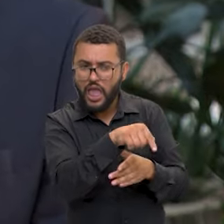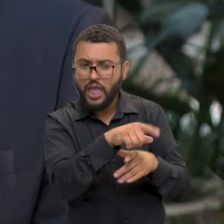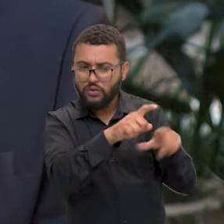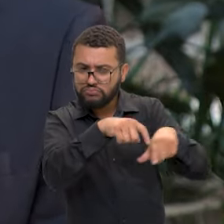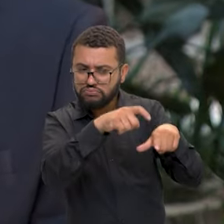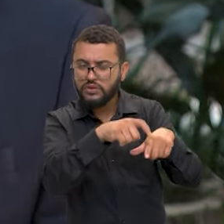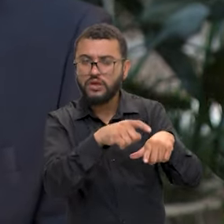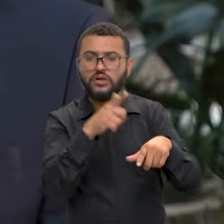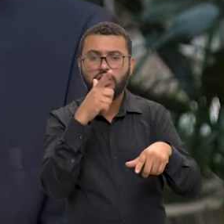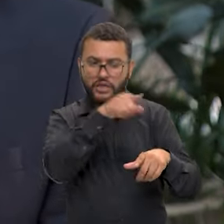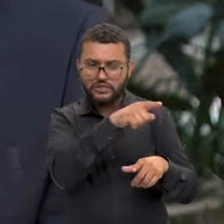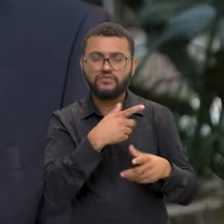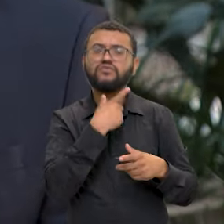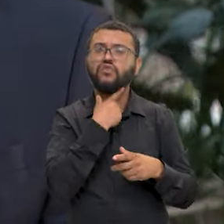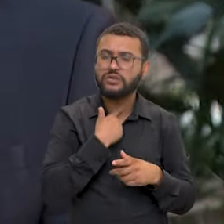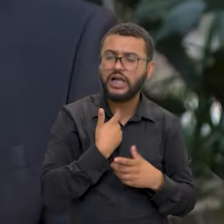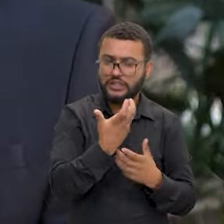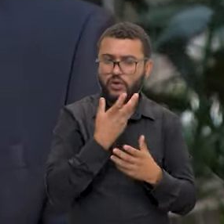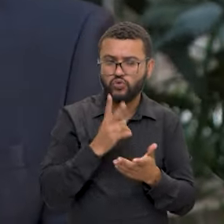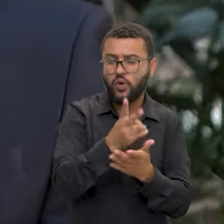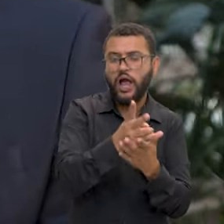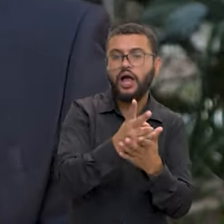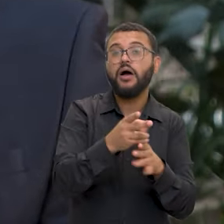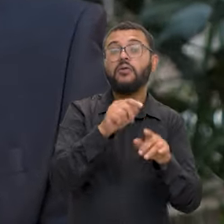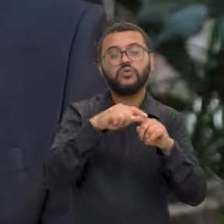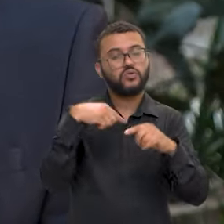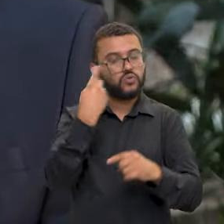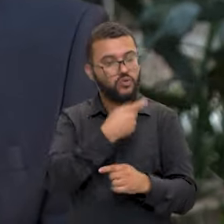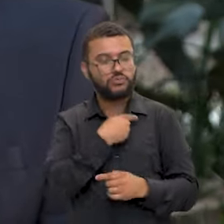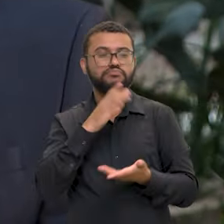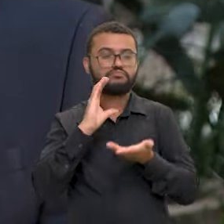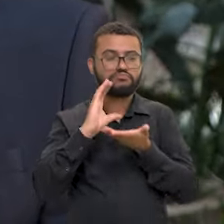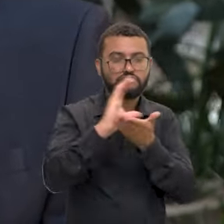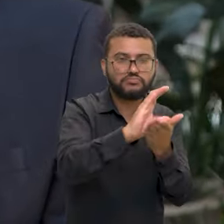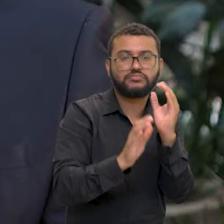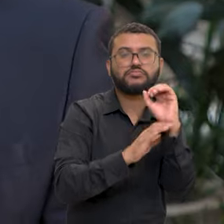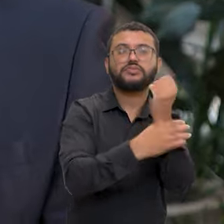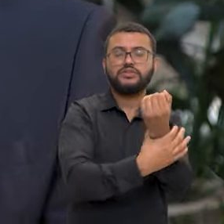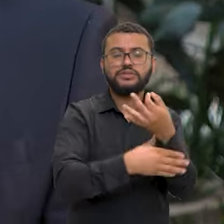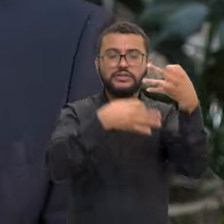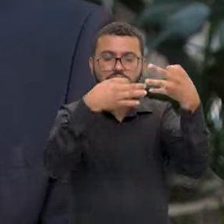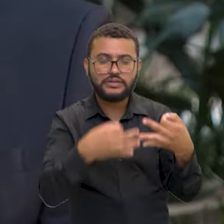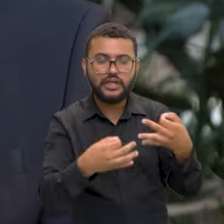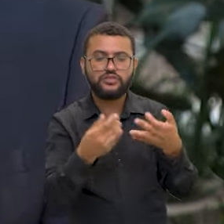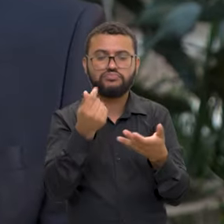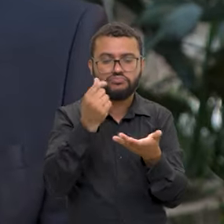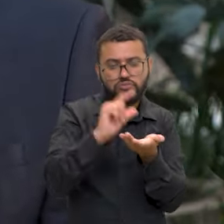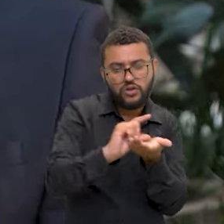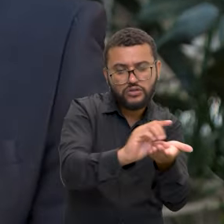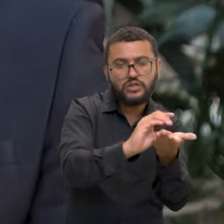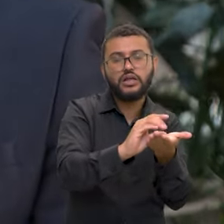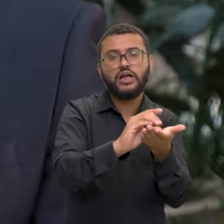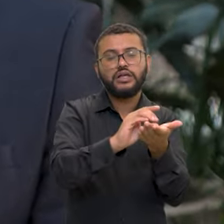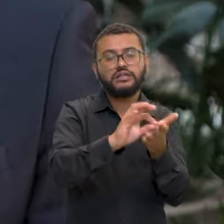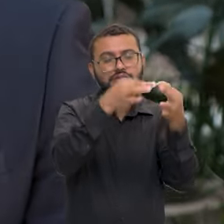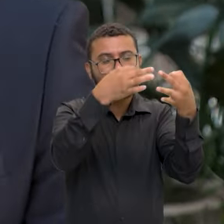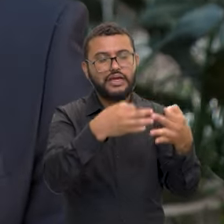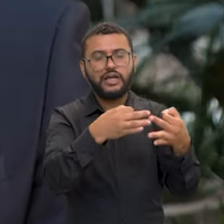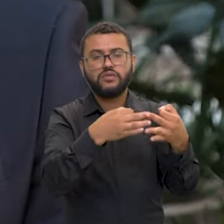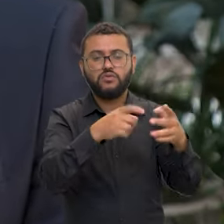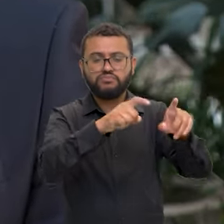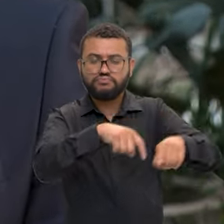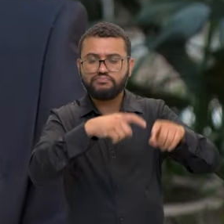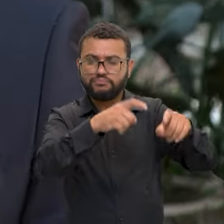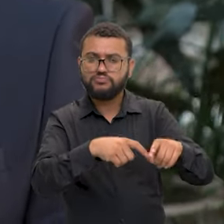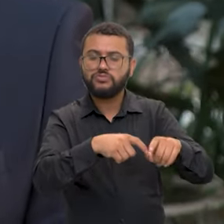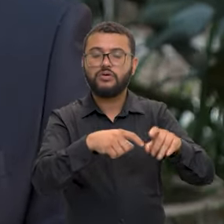e os que quiserem produzir comida, é que nós vamos garantir viabilidade, garantir renda, garantir dignidade no campo, através das